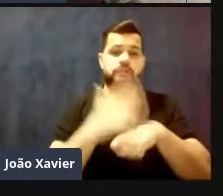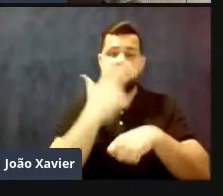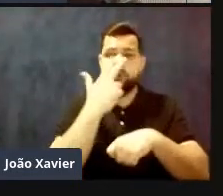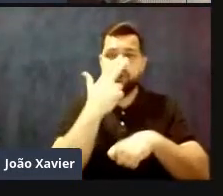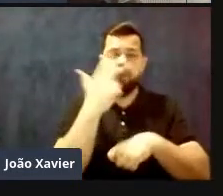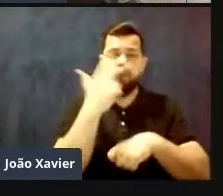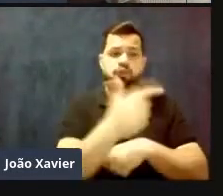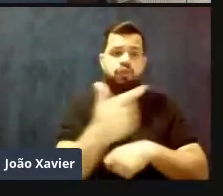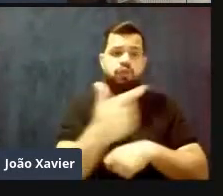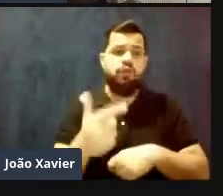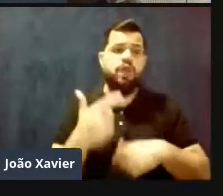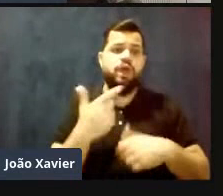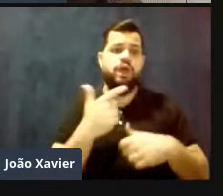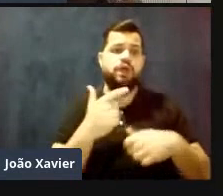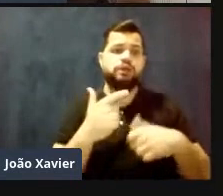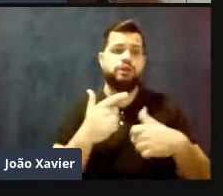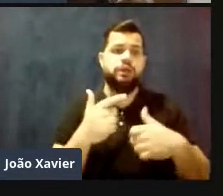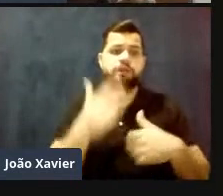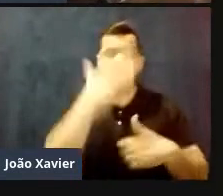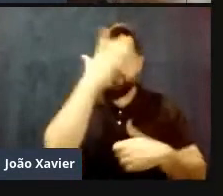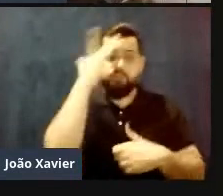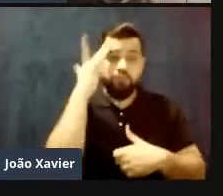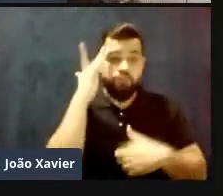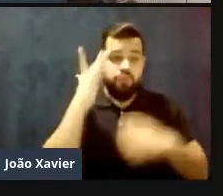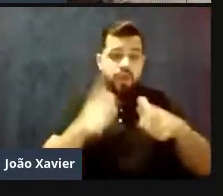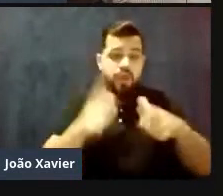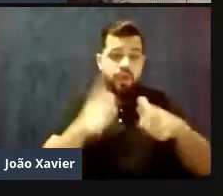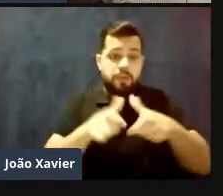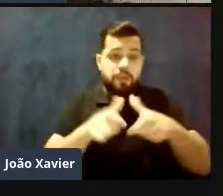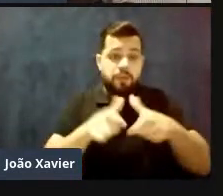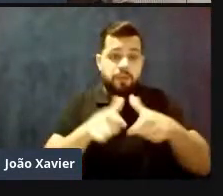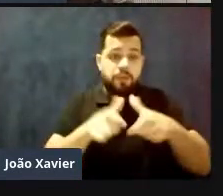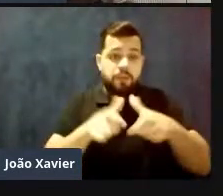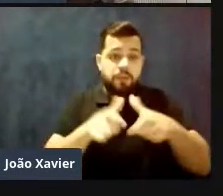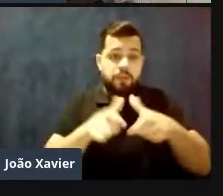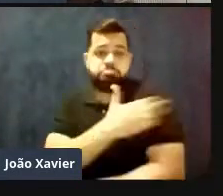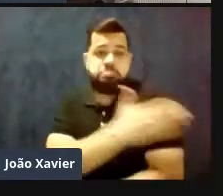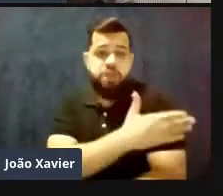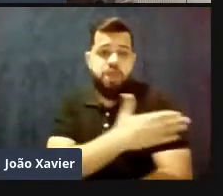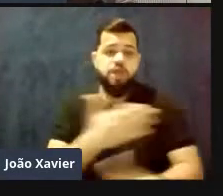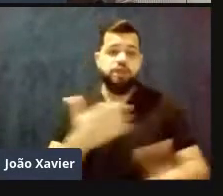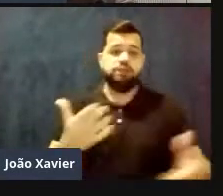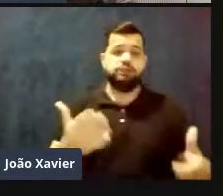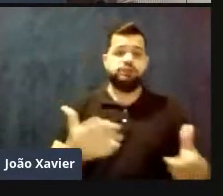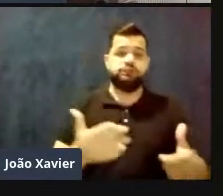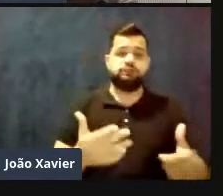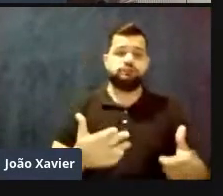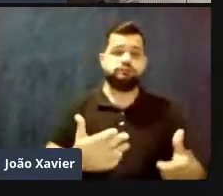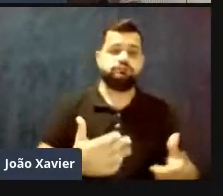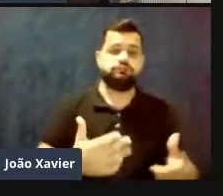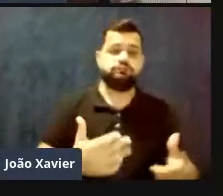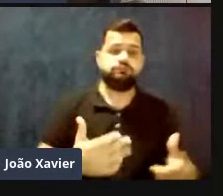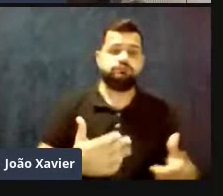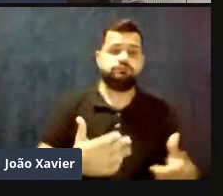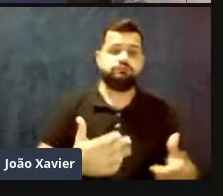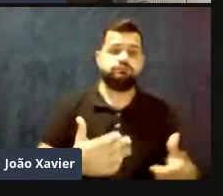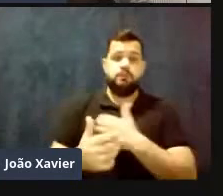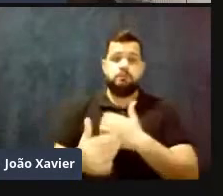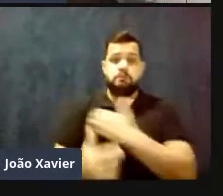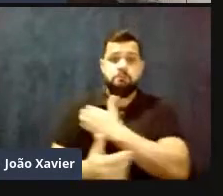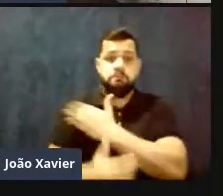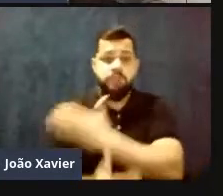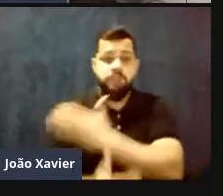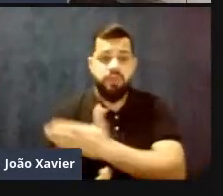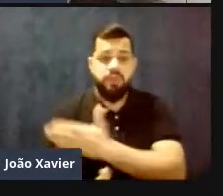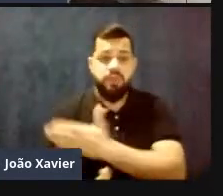verdadeiro preconceito, até mesmo de levar alguma coisa até o andar onde nós ficávamos, e isso foi sido vencido com o tempo. Uma